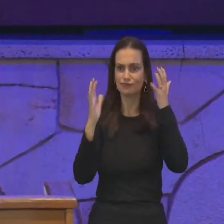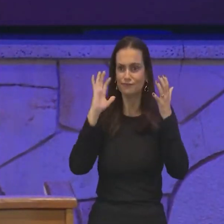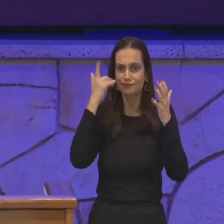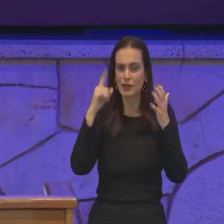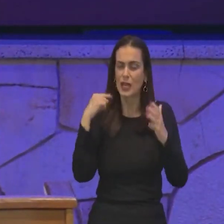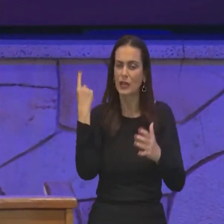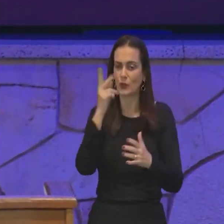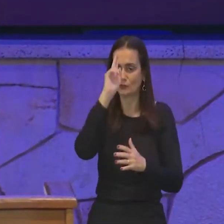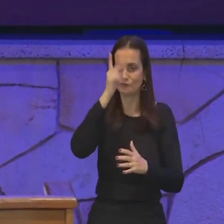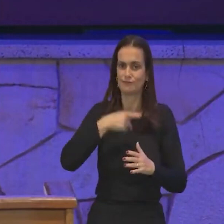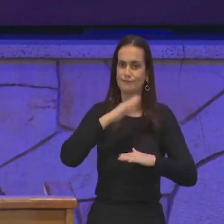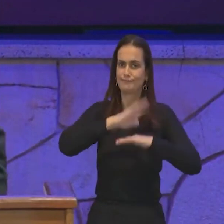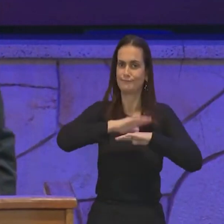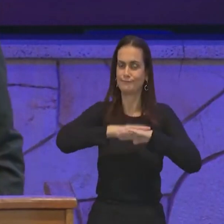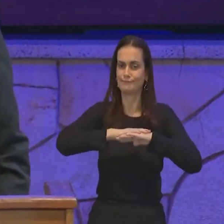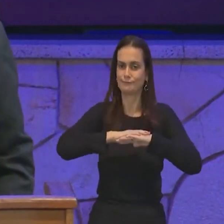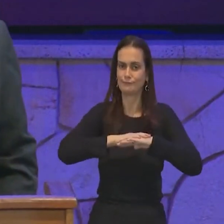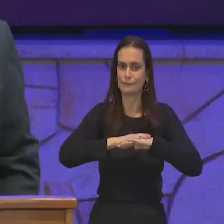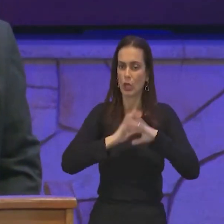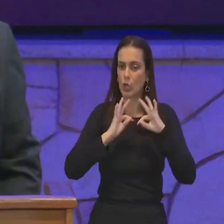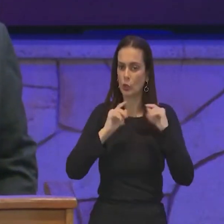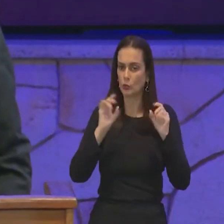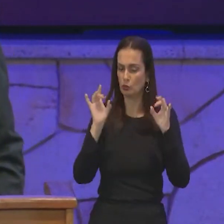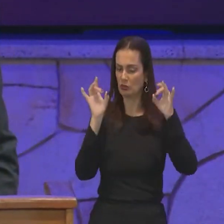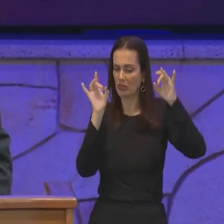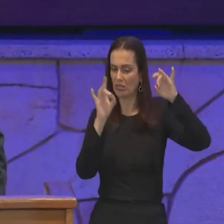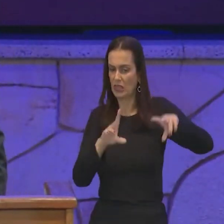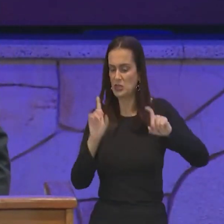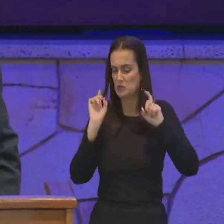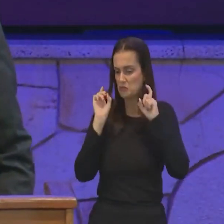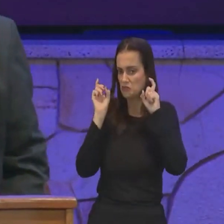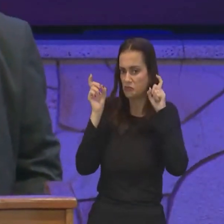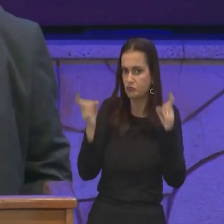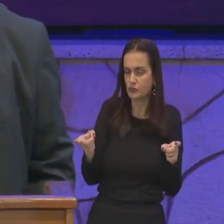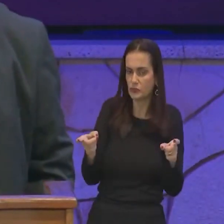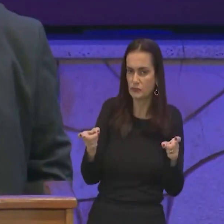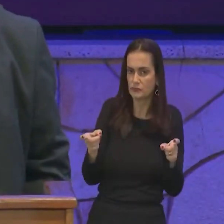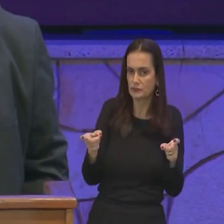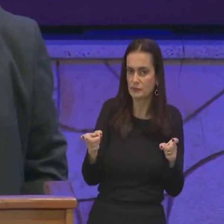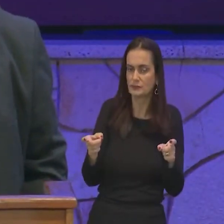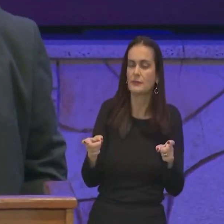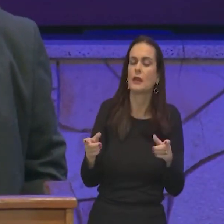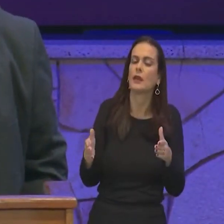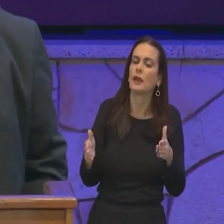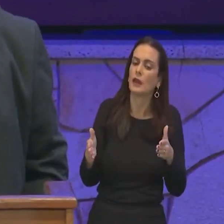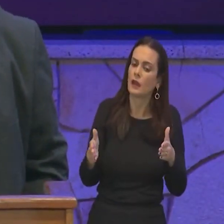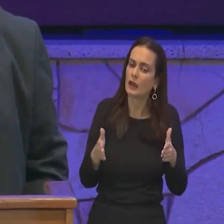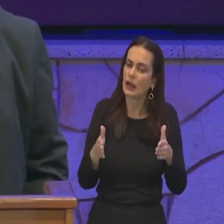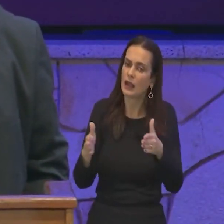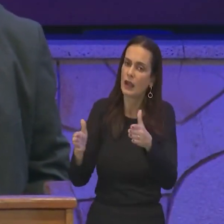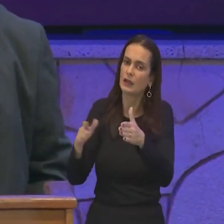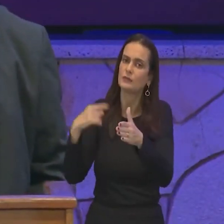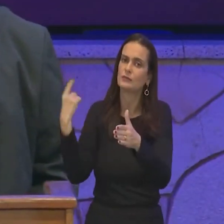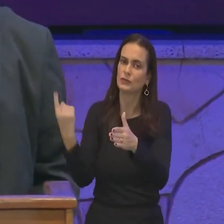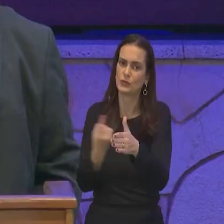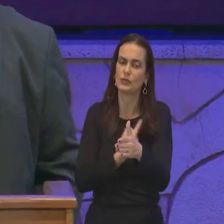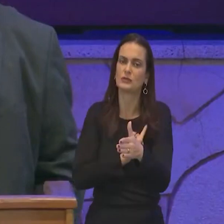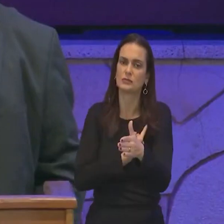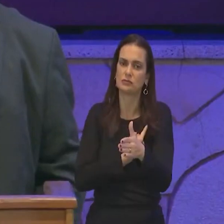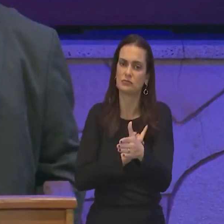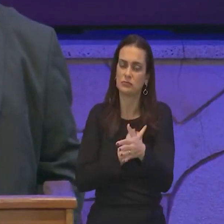nós ouvimos ou deixamos de ouvir da parte de Deus determina o nosso futuro, e foi exatamente isso que o